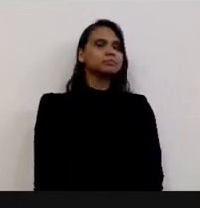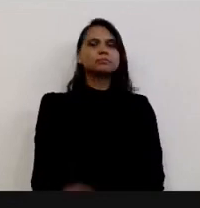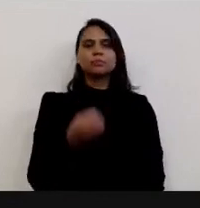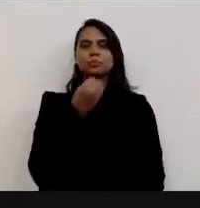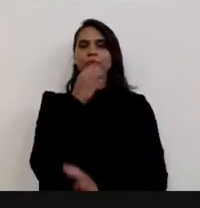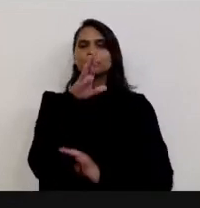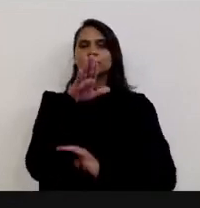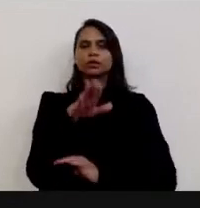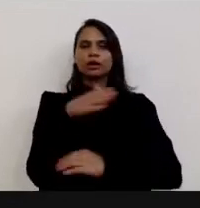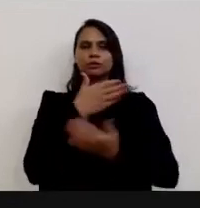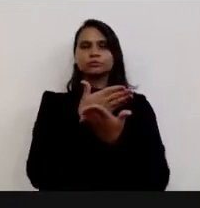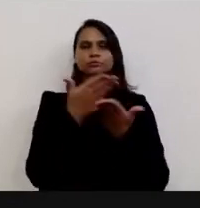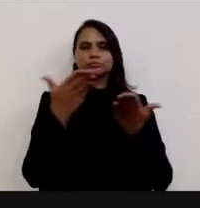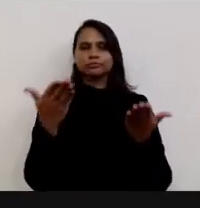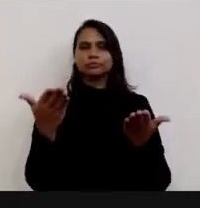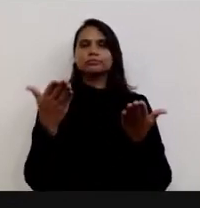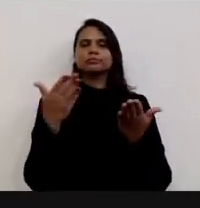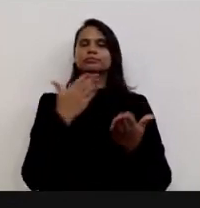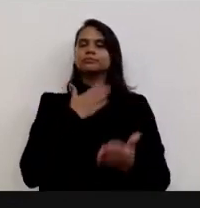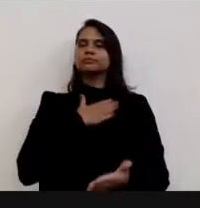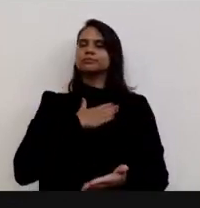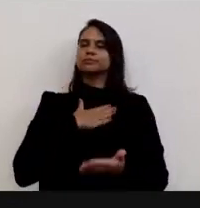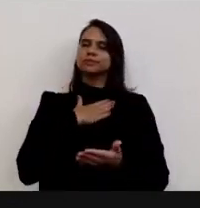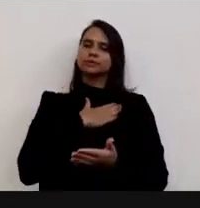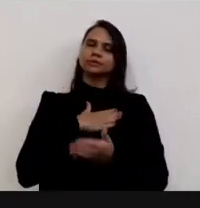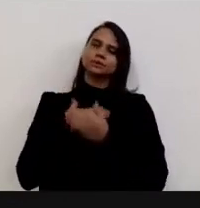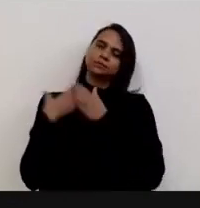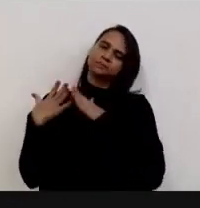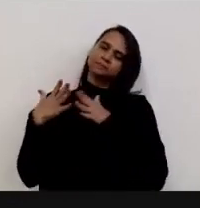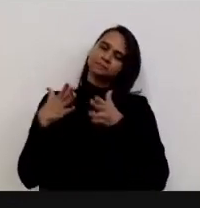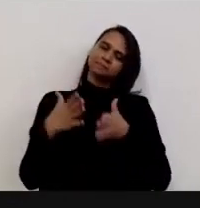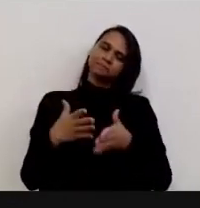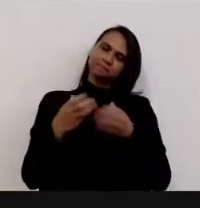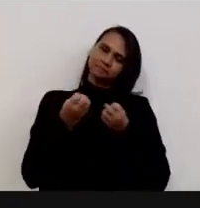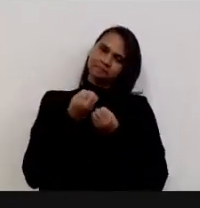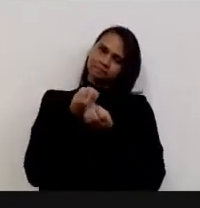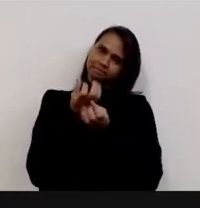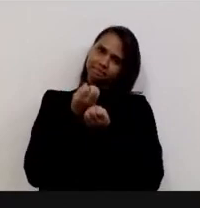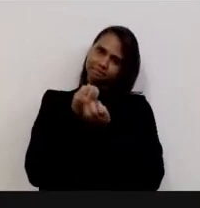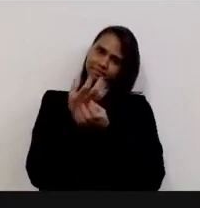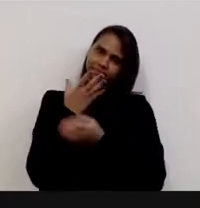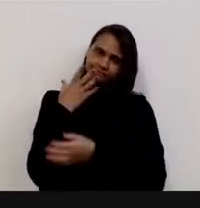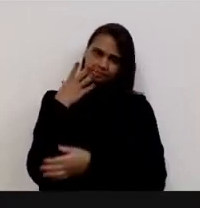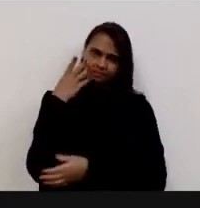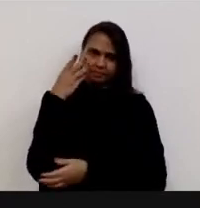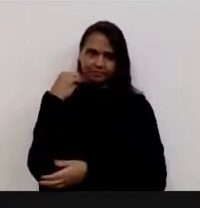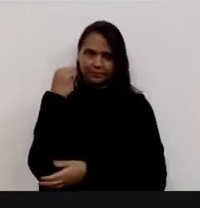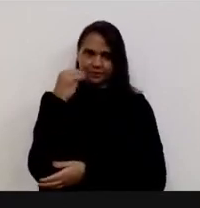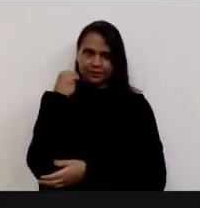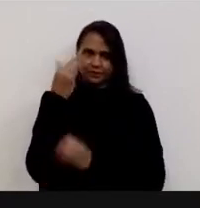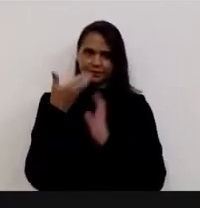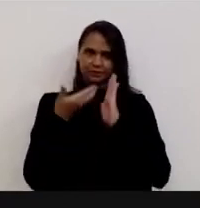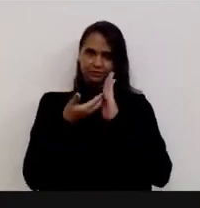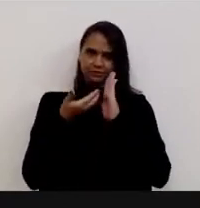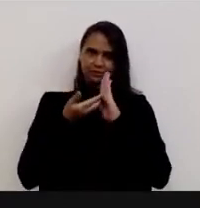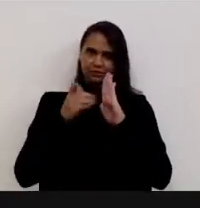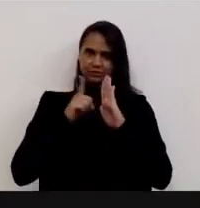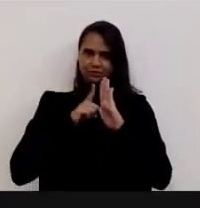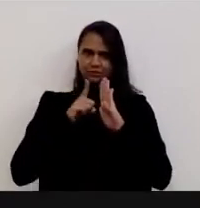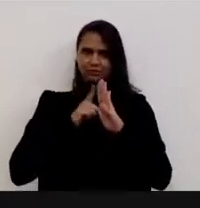Boa tarde, colegas. É um prazer estar aqui para contar a experiência que a Câmara teve com transcrição automática de